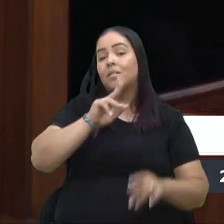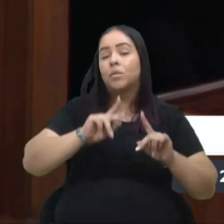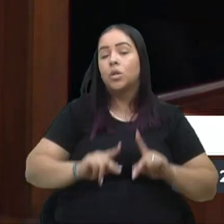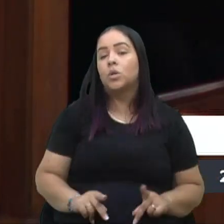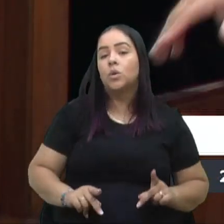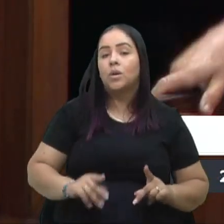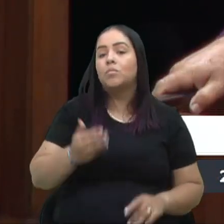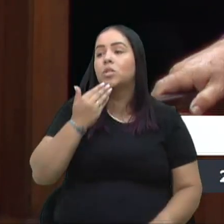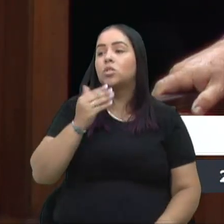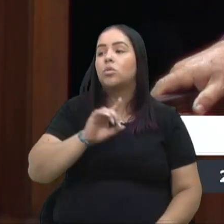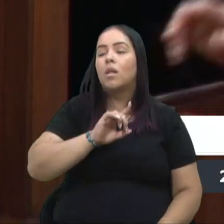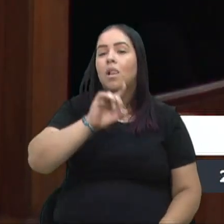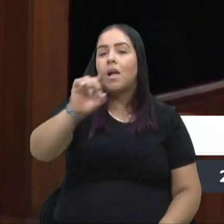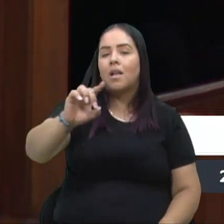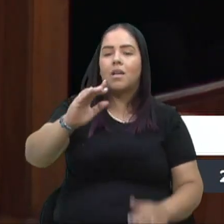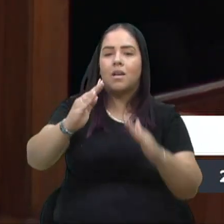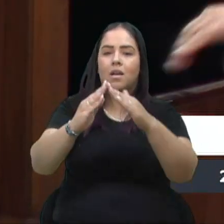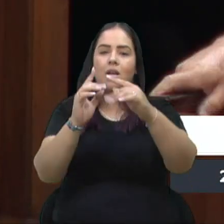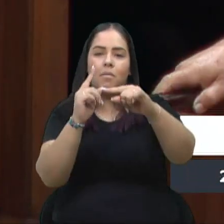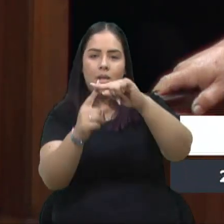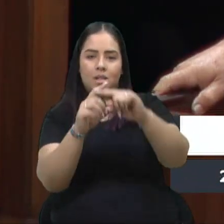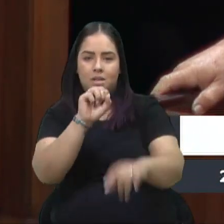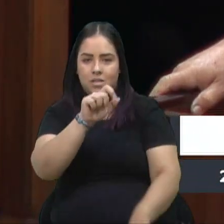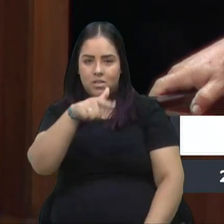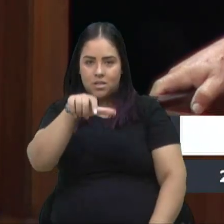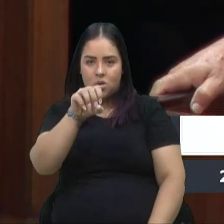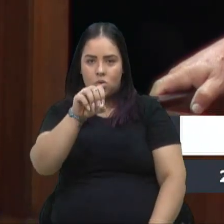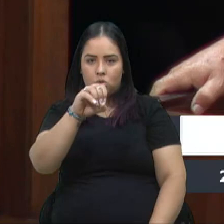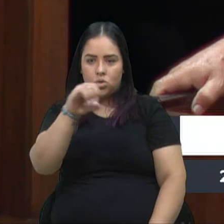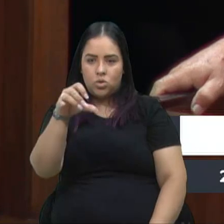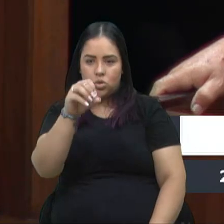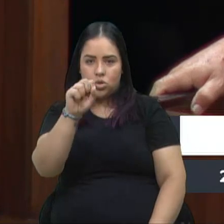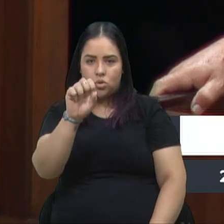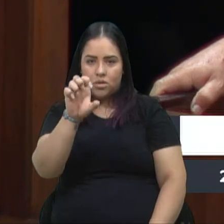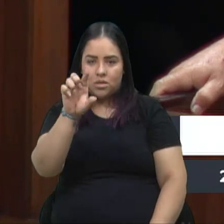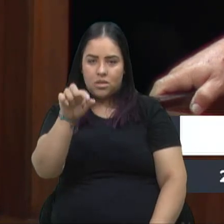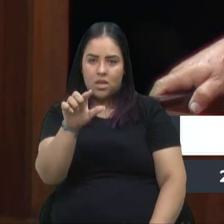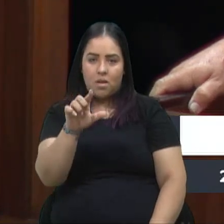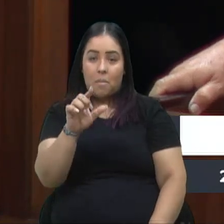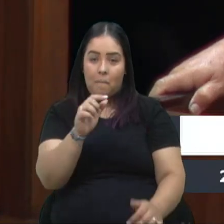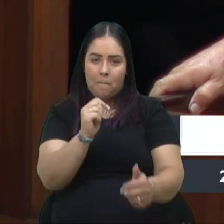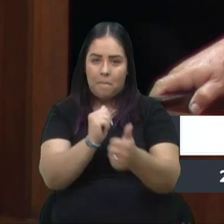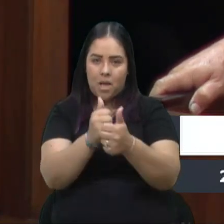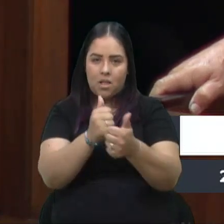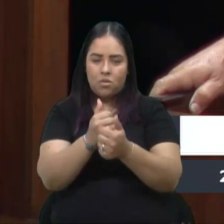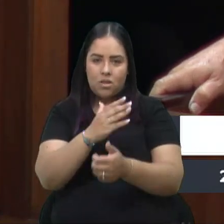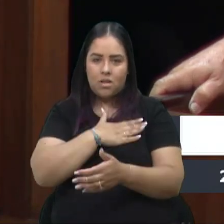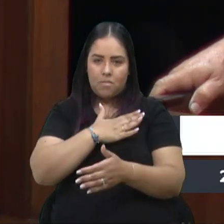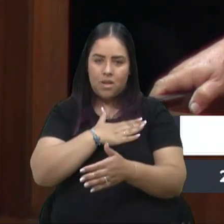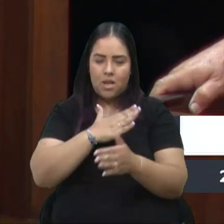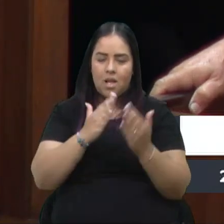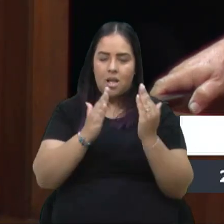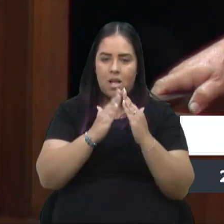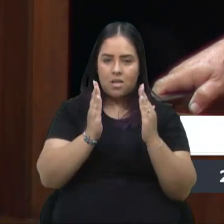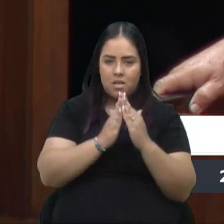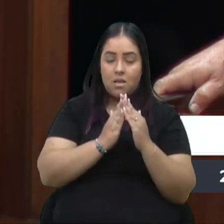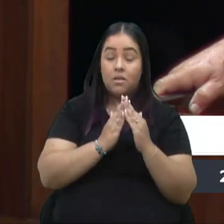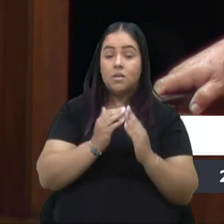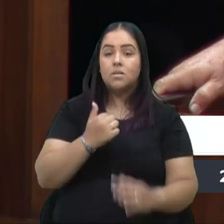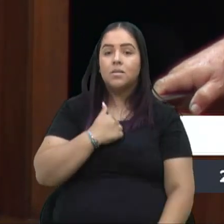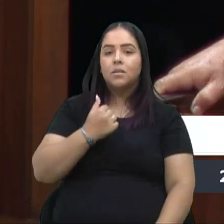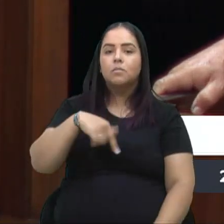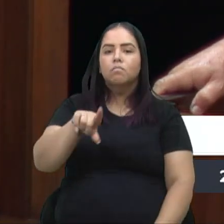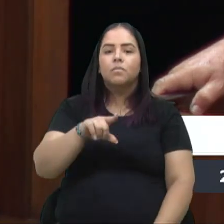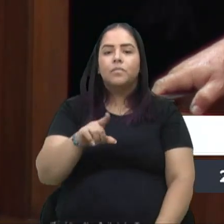até lá no fundo na Capela São José é muito próximo Vereador Lucas Da onde tenho minha moradia por baixo então eu estive